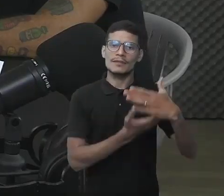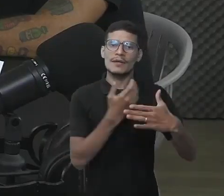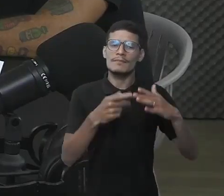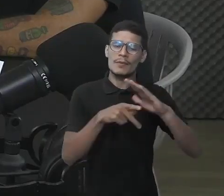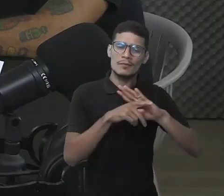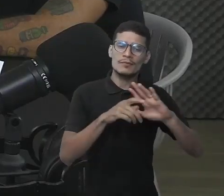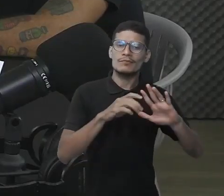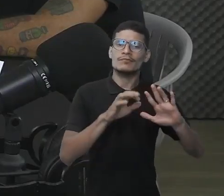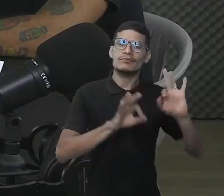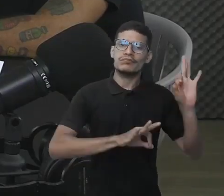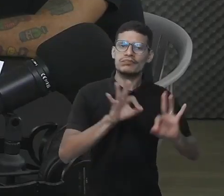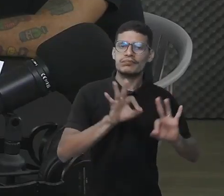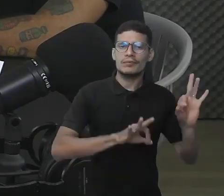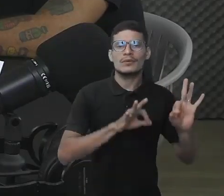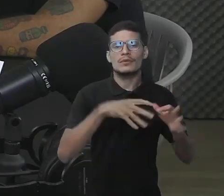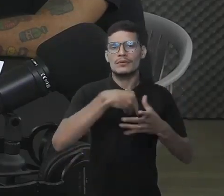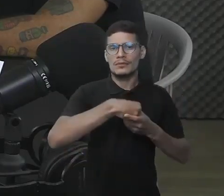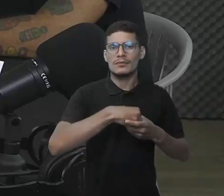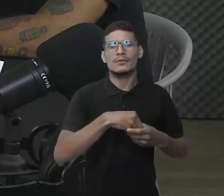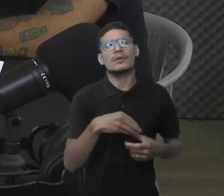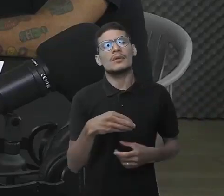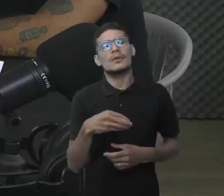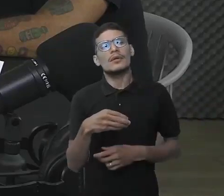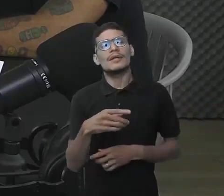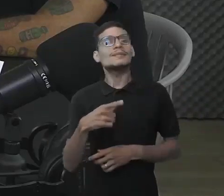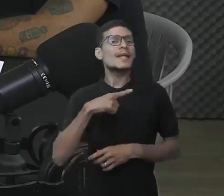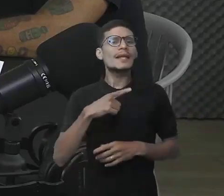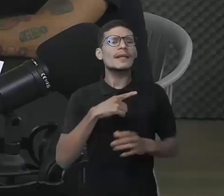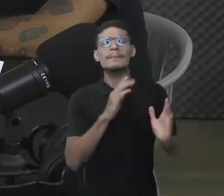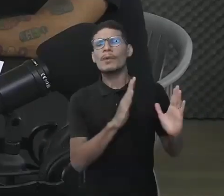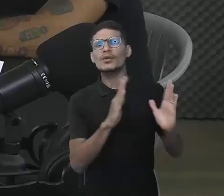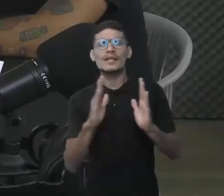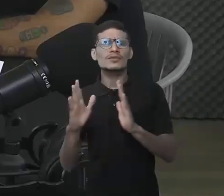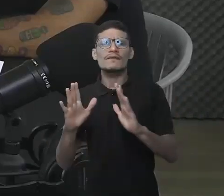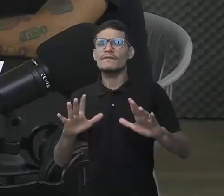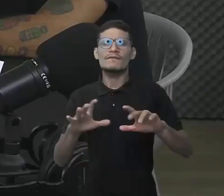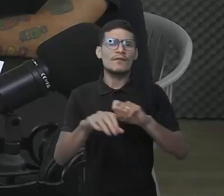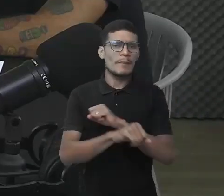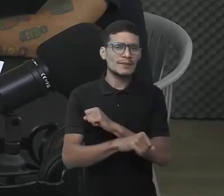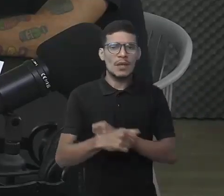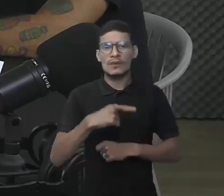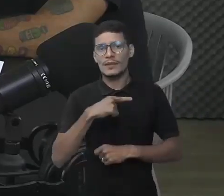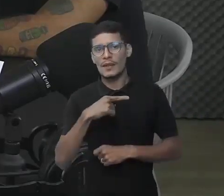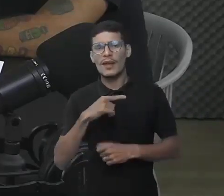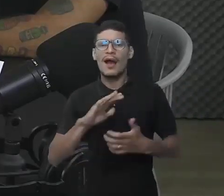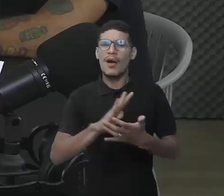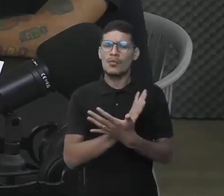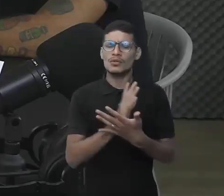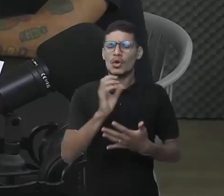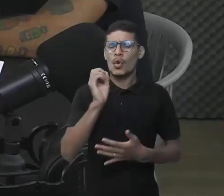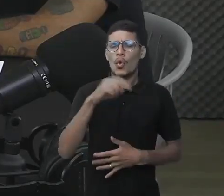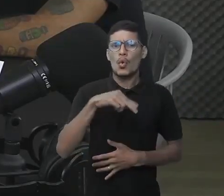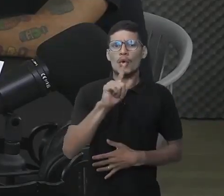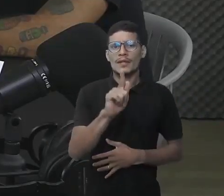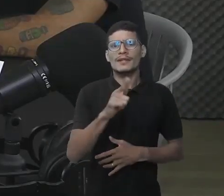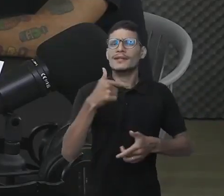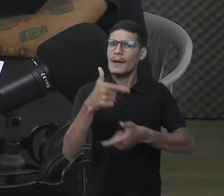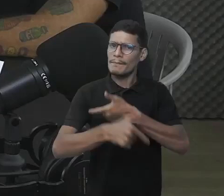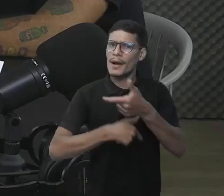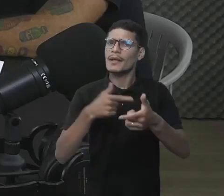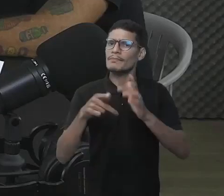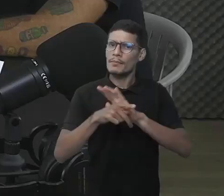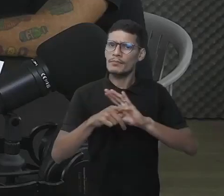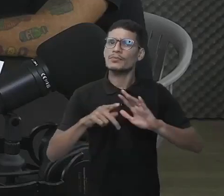civil, e Pernambuco tem muitas, eles passam por processos formativos, e algumas ONGs trabalham a educação sexual, é